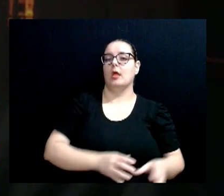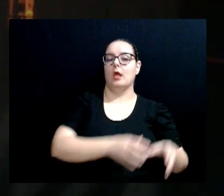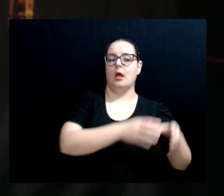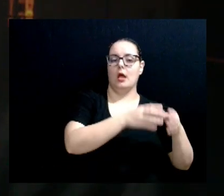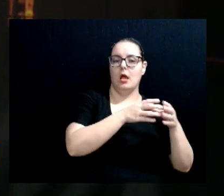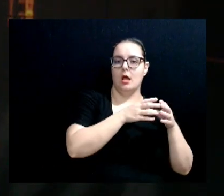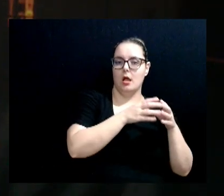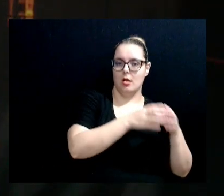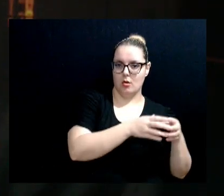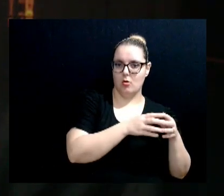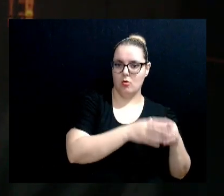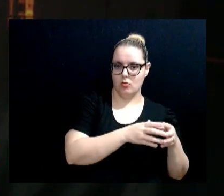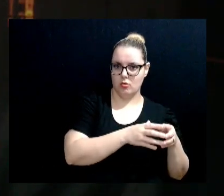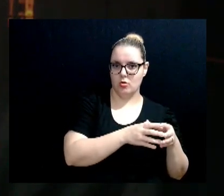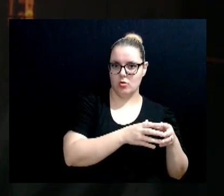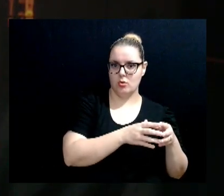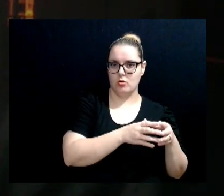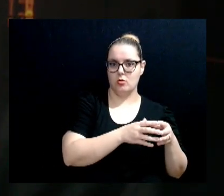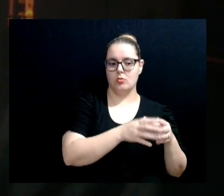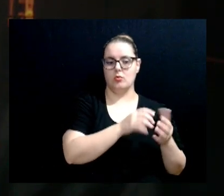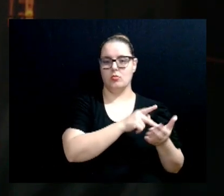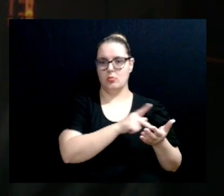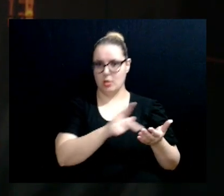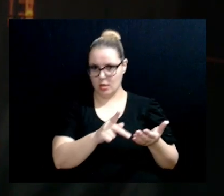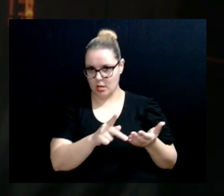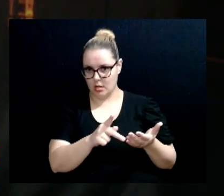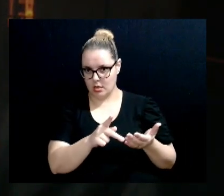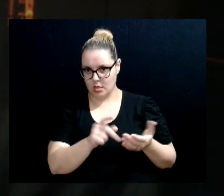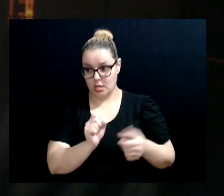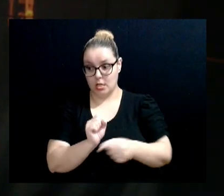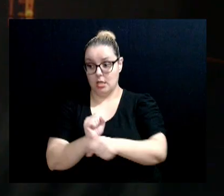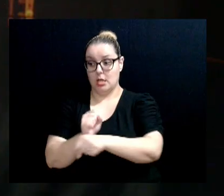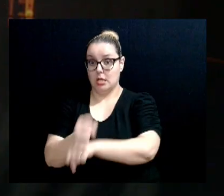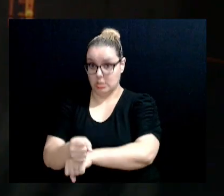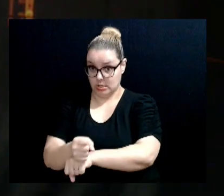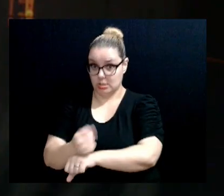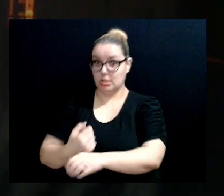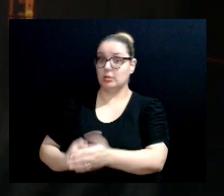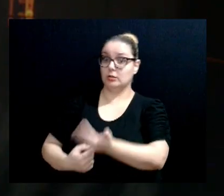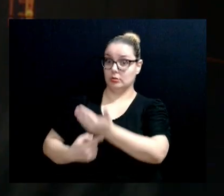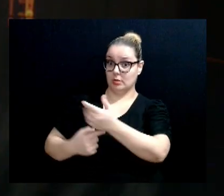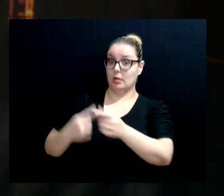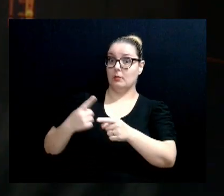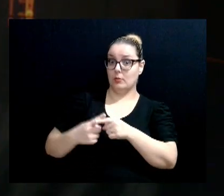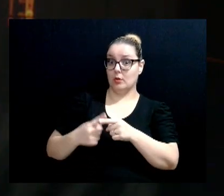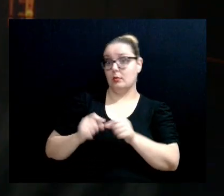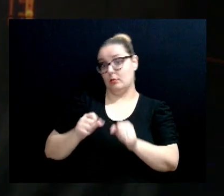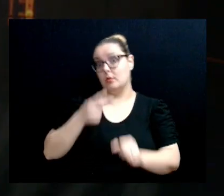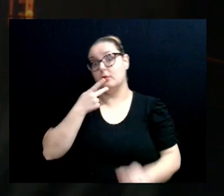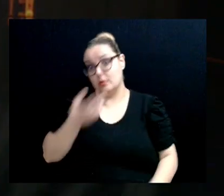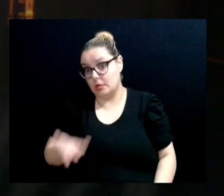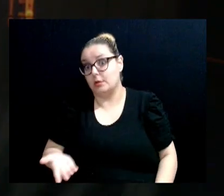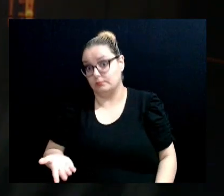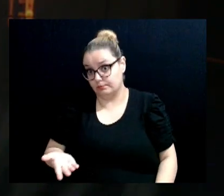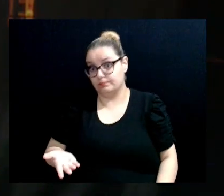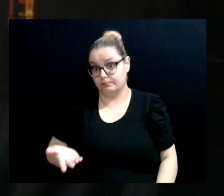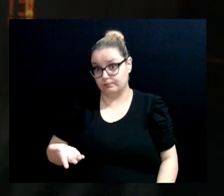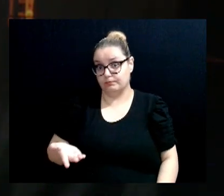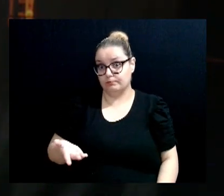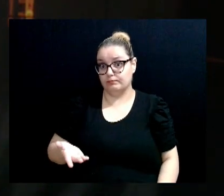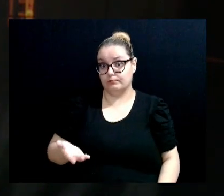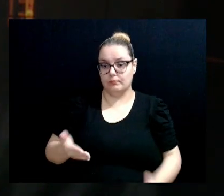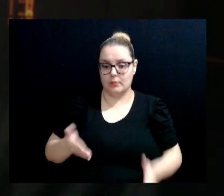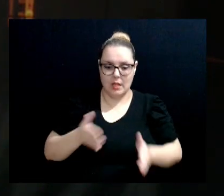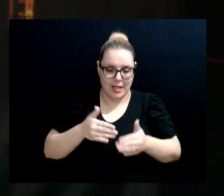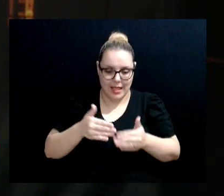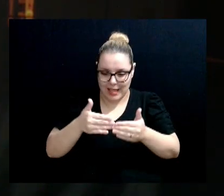com o aplicativo. E a escravidão tecnológica, porque a gente pode falar isso, gente, é uma linha muito tênue, a gente acaba